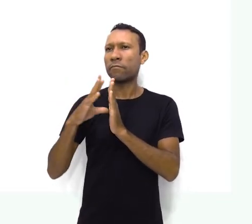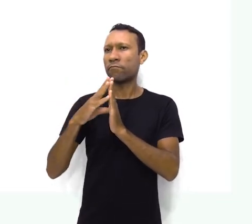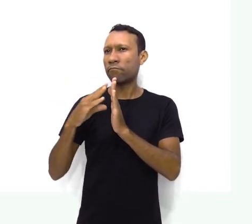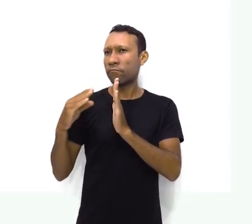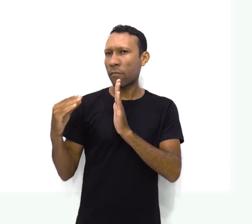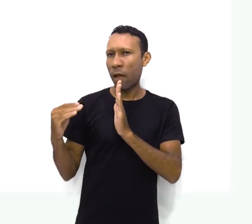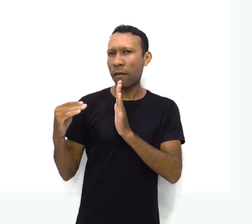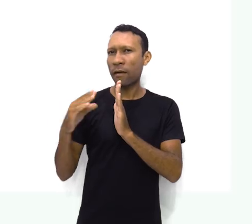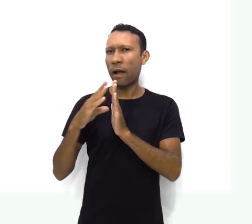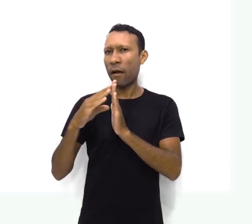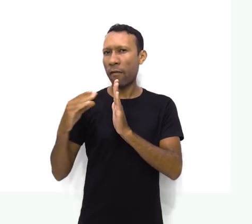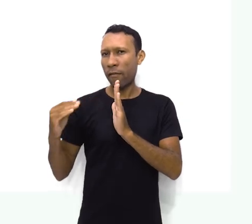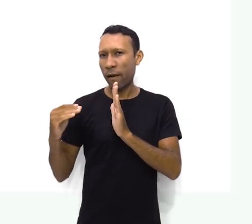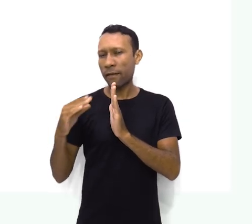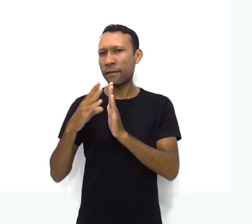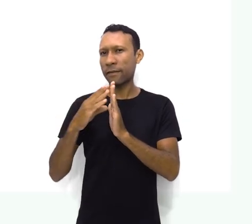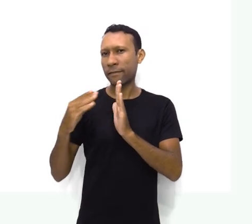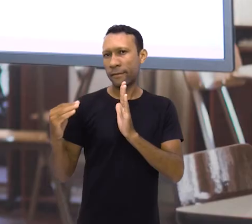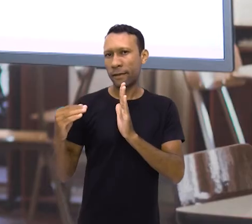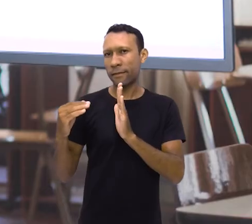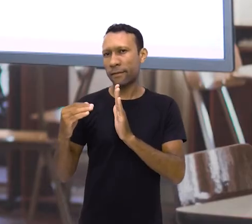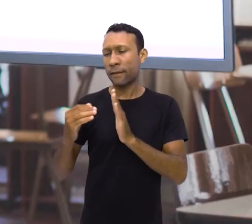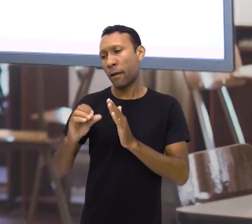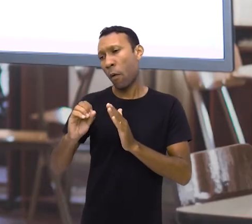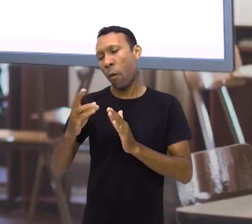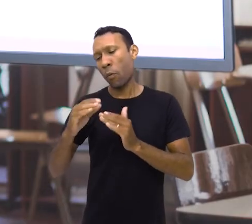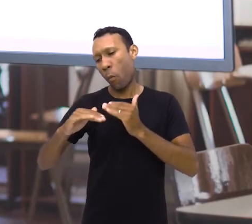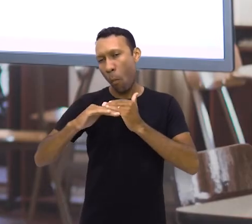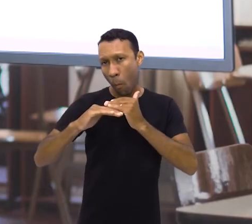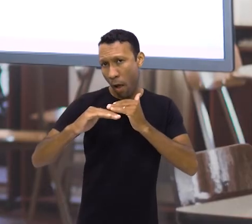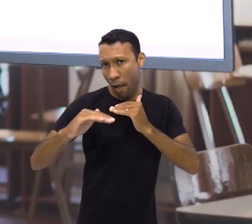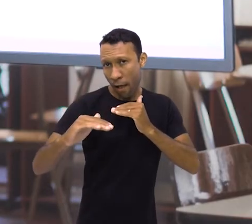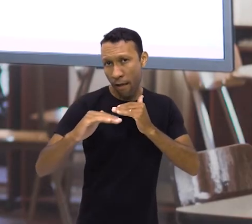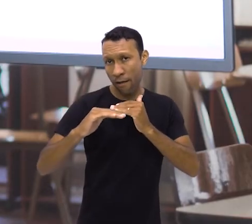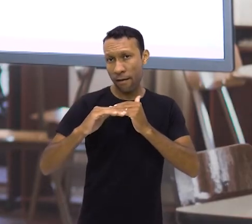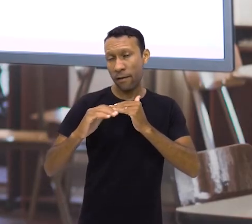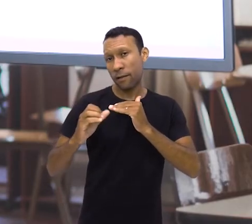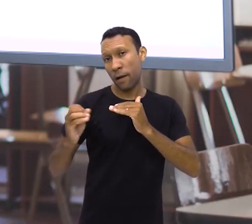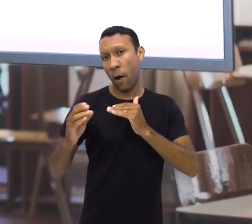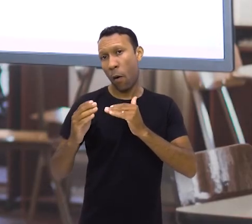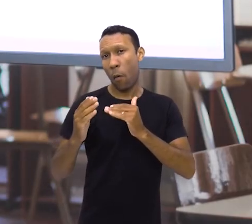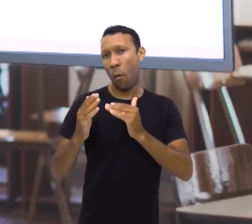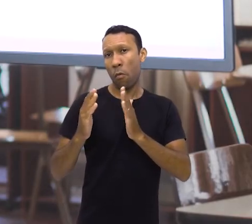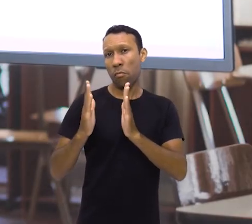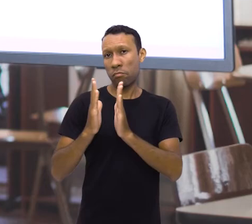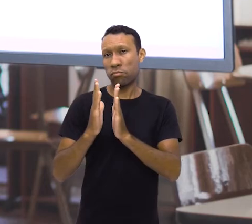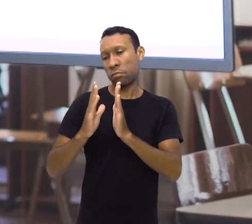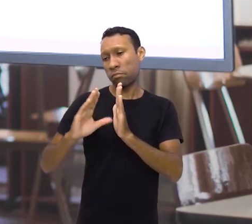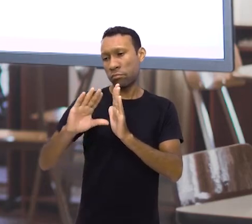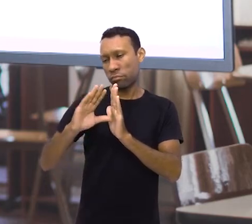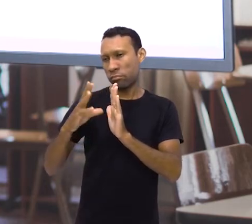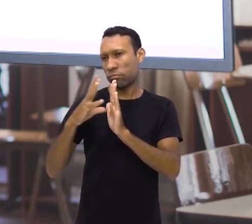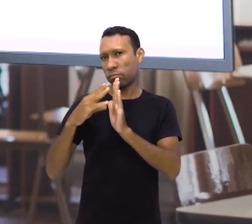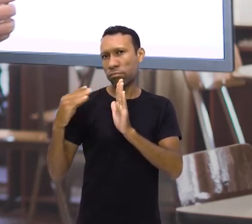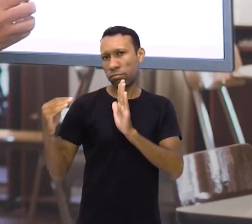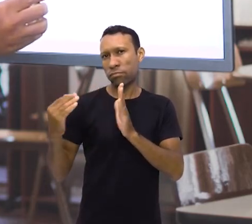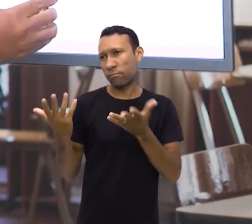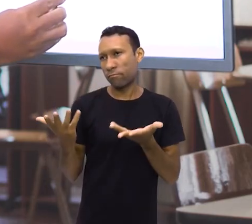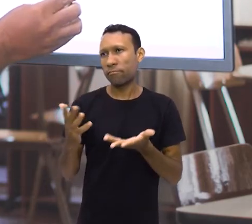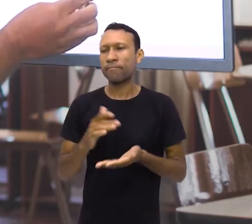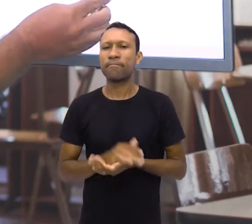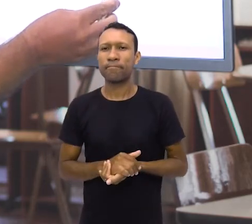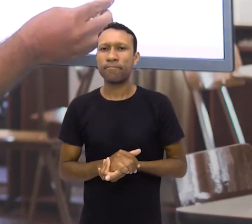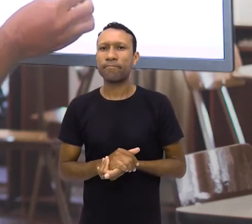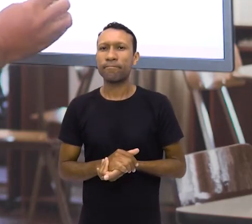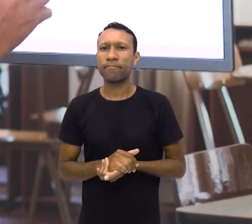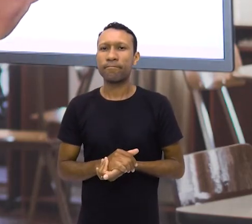ponto, de uma reta ou de um plano. Geralmente de uma reta, mas que é o espelho, né? Então veja, ela é